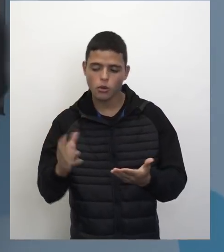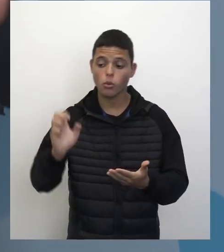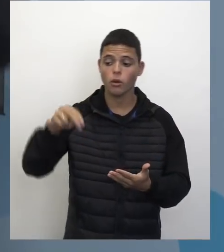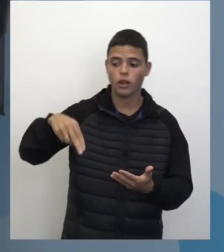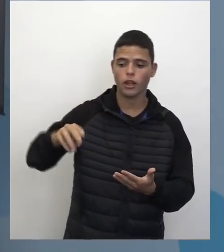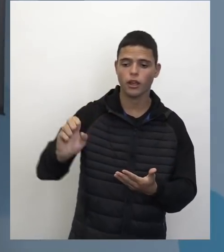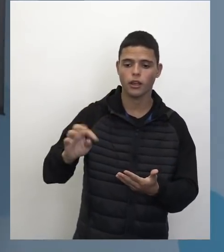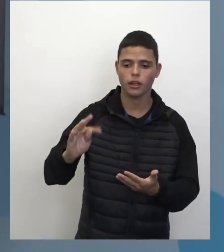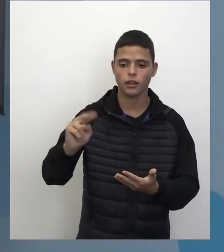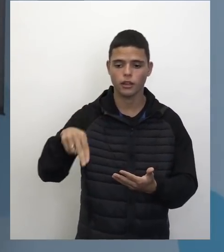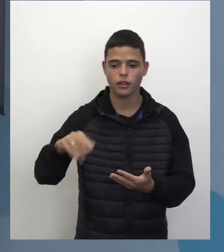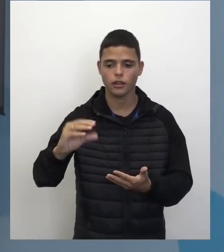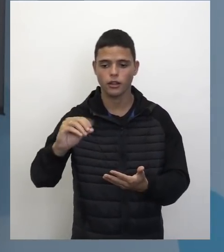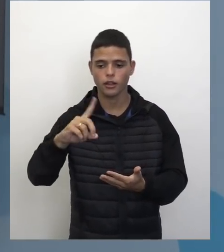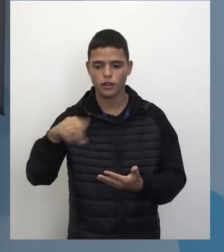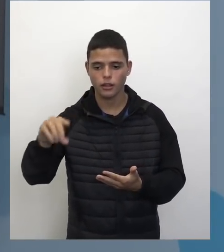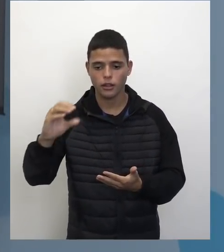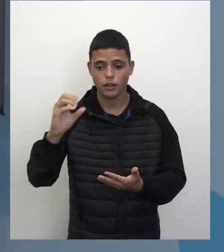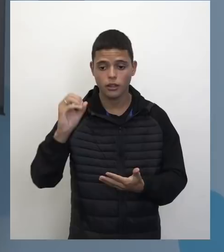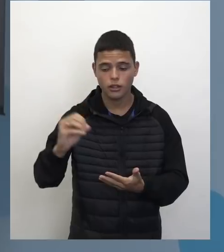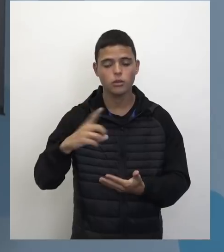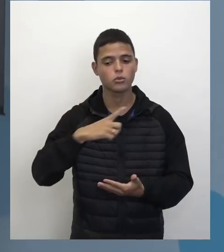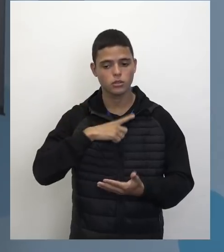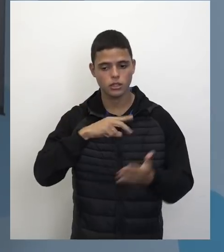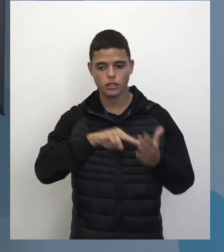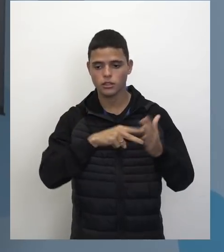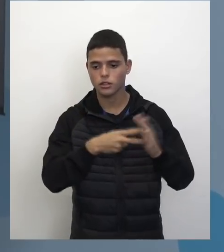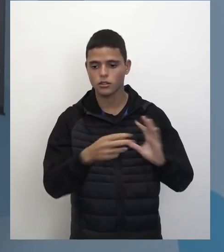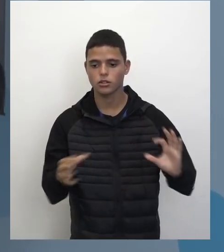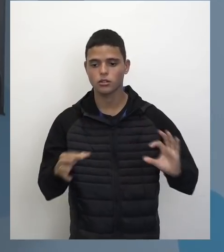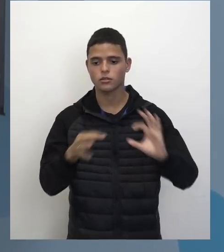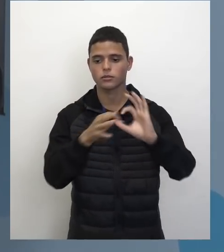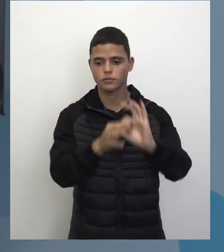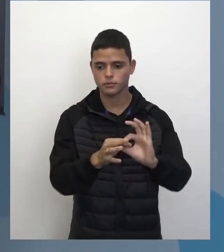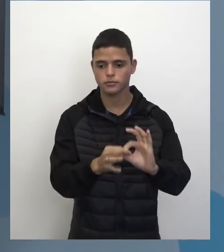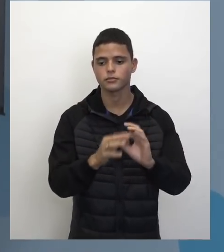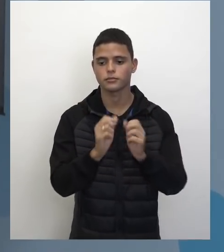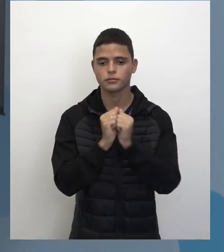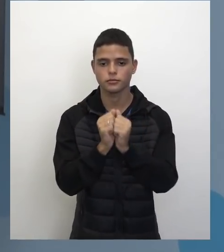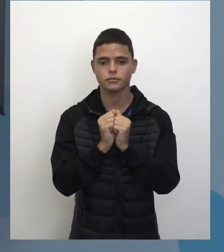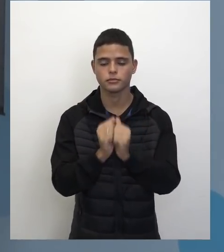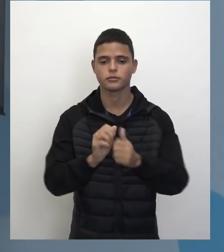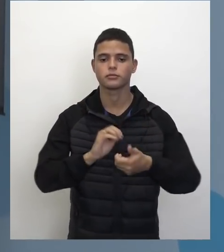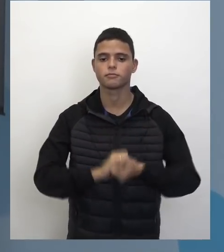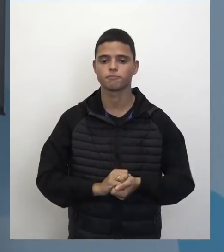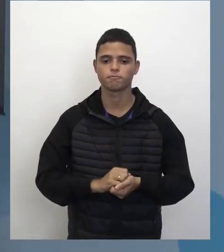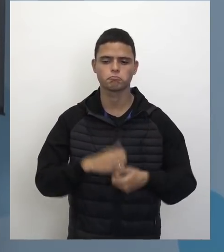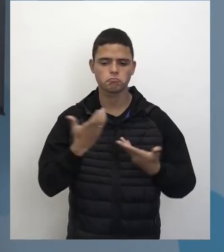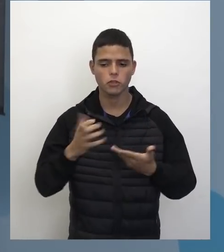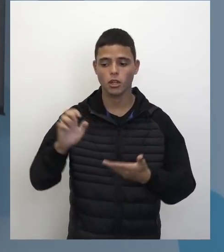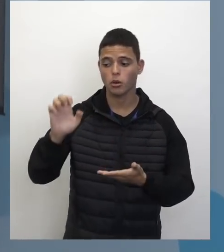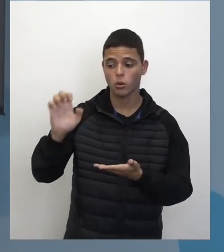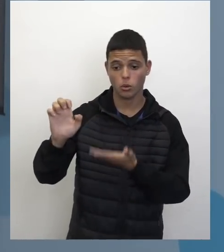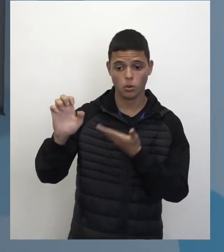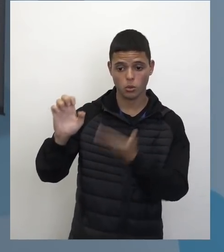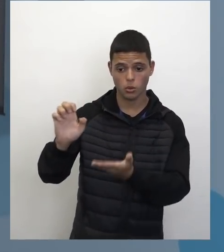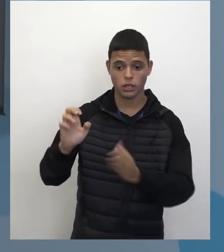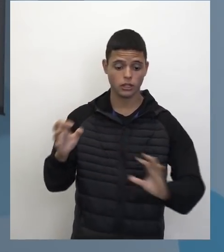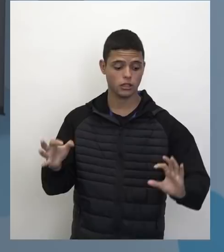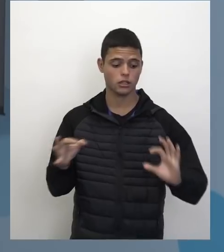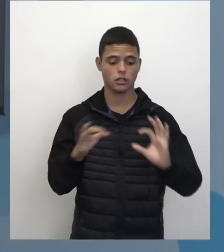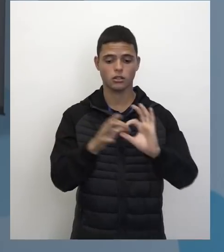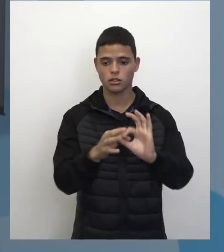Porque elas estão ali, esse conectivo, a conjunção, ela é um conectivo. Né? Então, esse E tá juntando essas duas